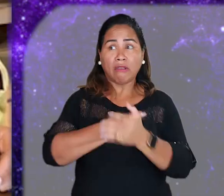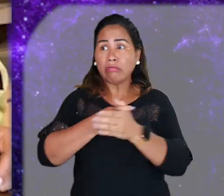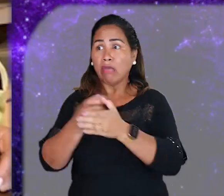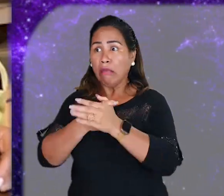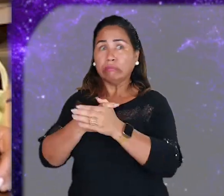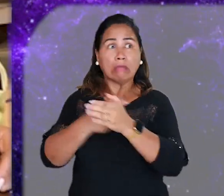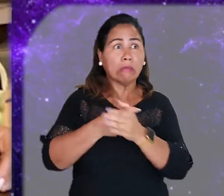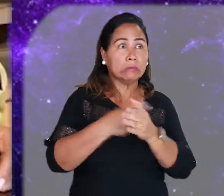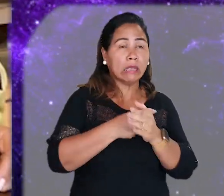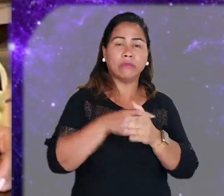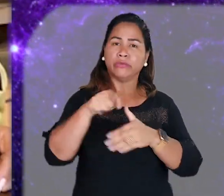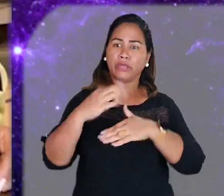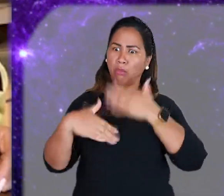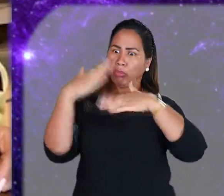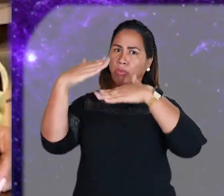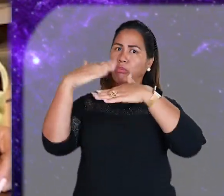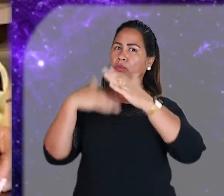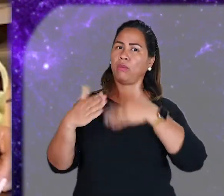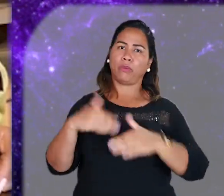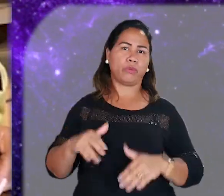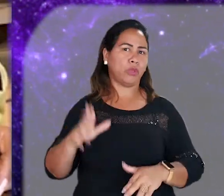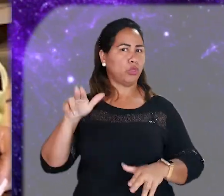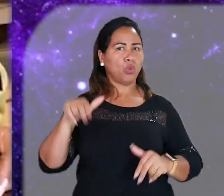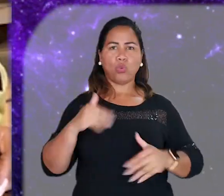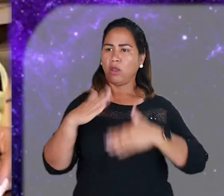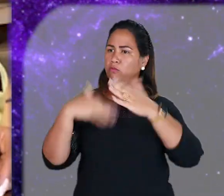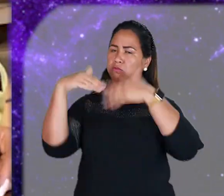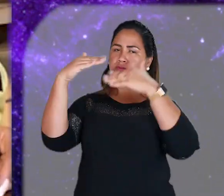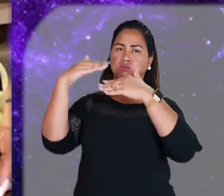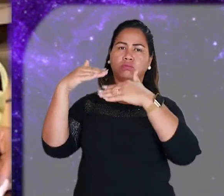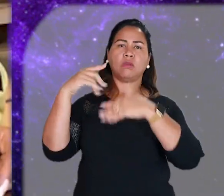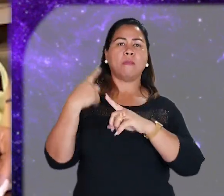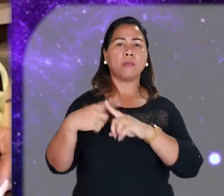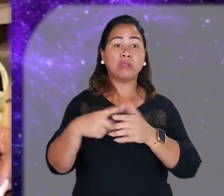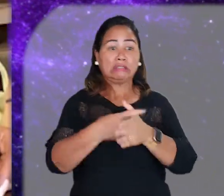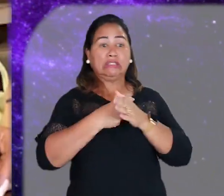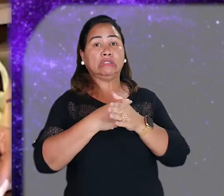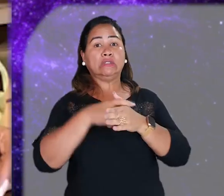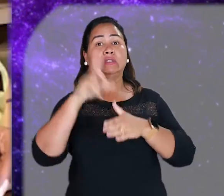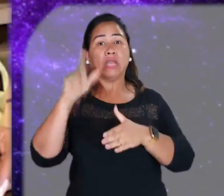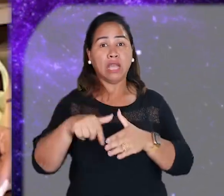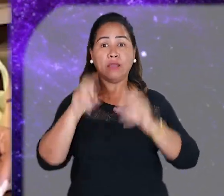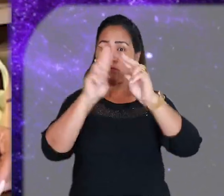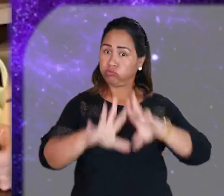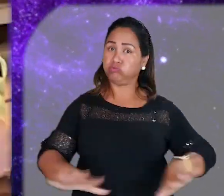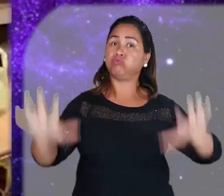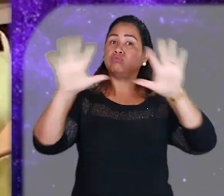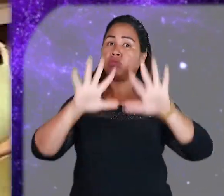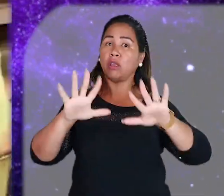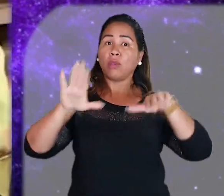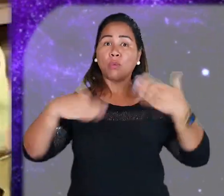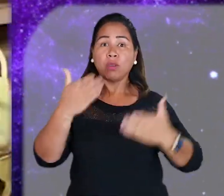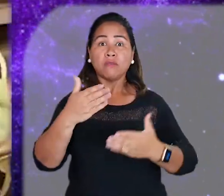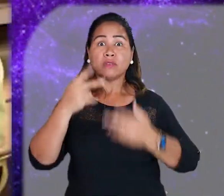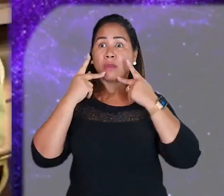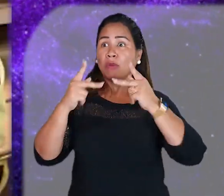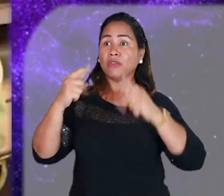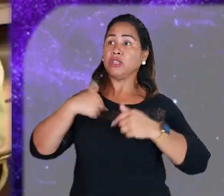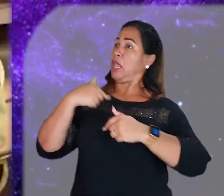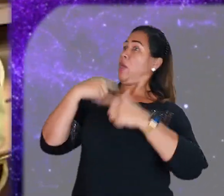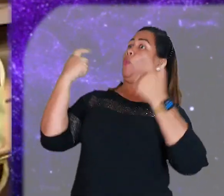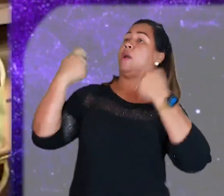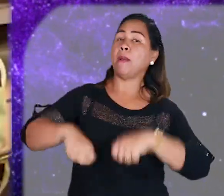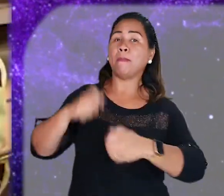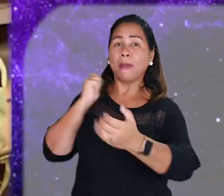enquanto você não pagar suas dívidas você não prospera dívida débito no universo e quando você declara pagar